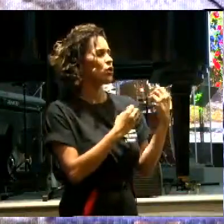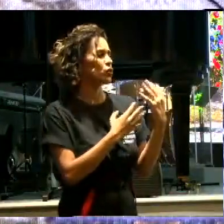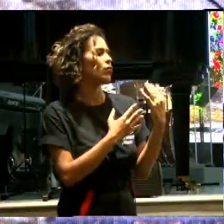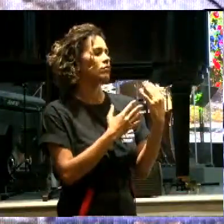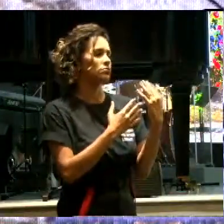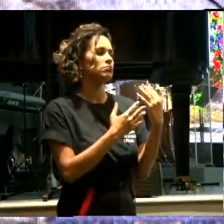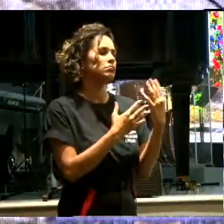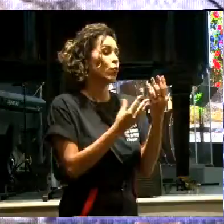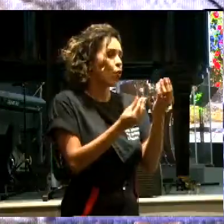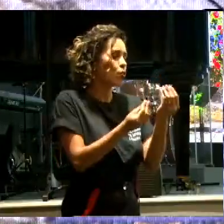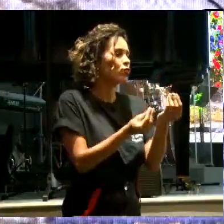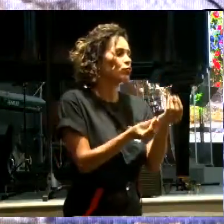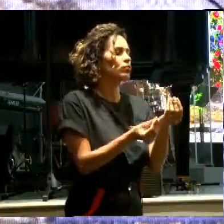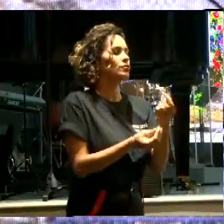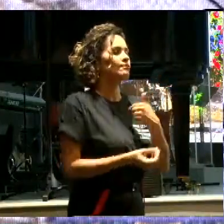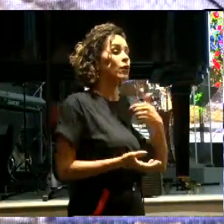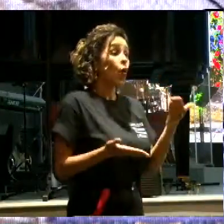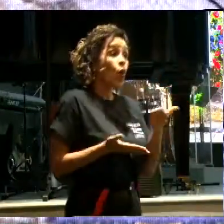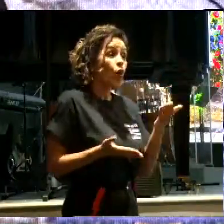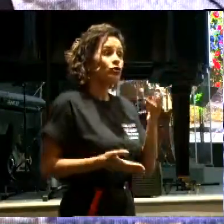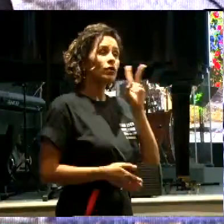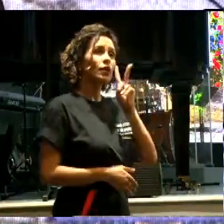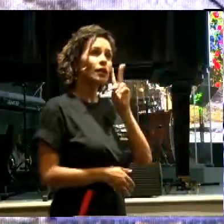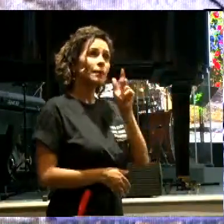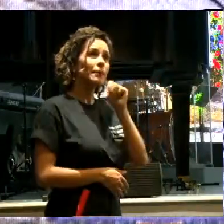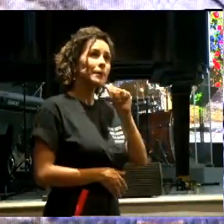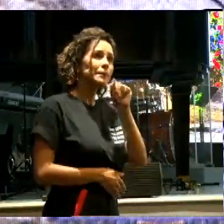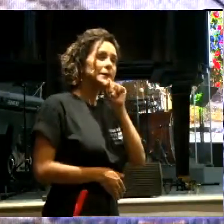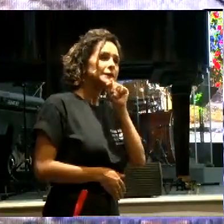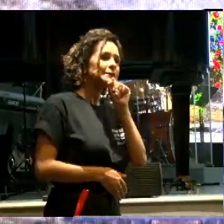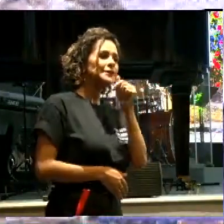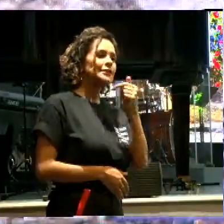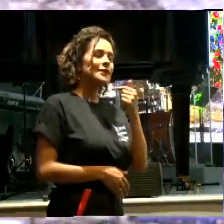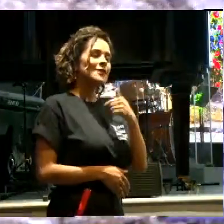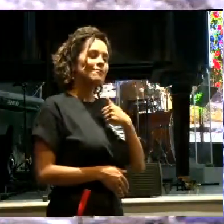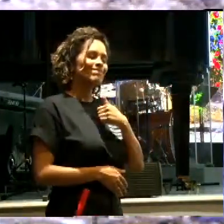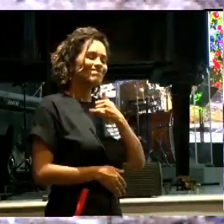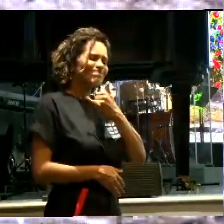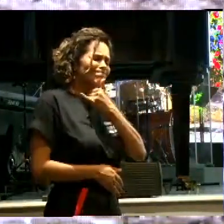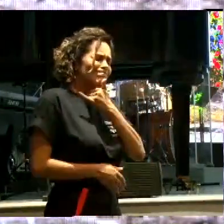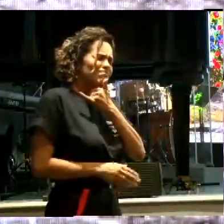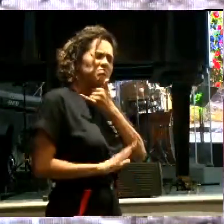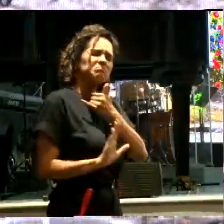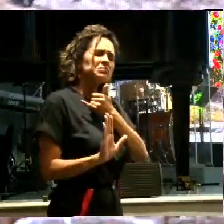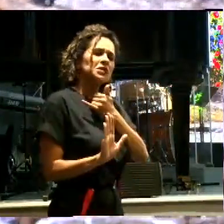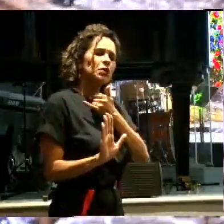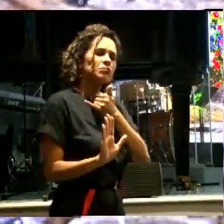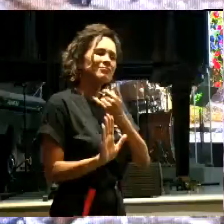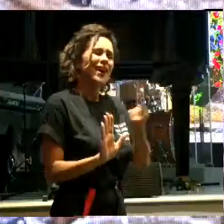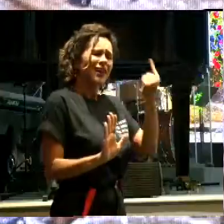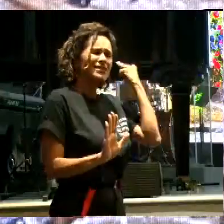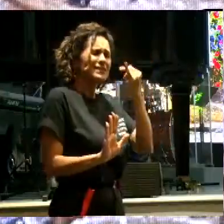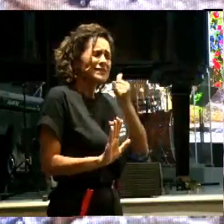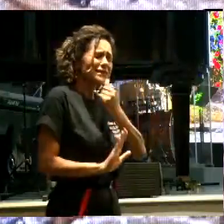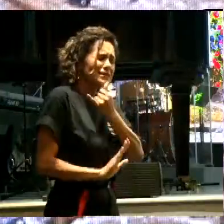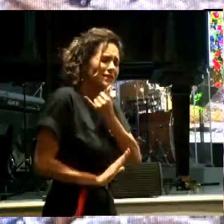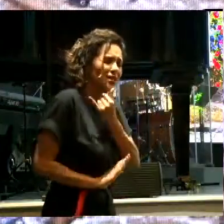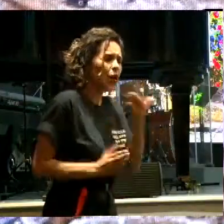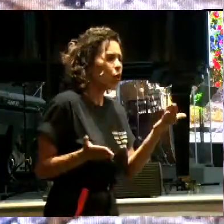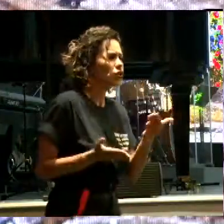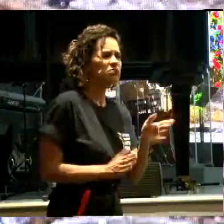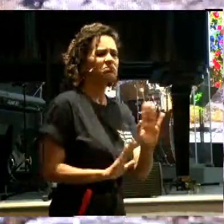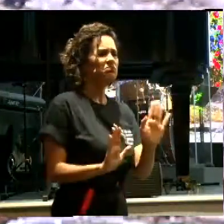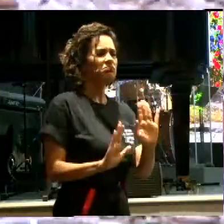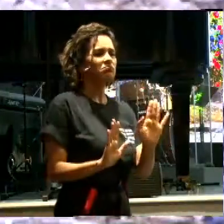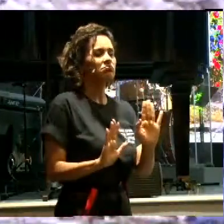falo da minha mãe, eu não falo com tanta tristeza como eu já falei um dia, porque era uma